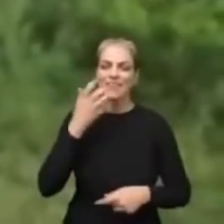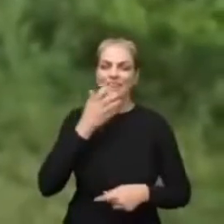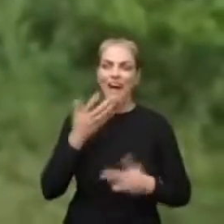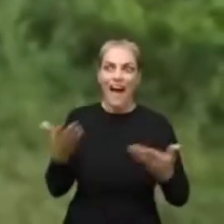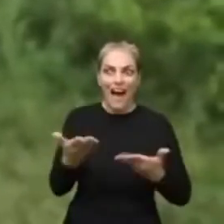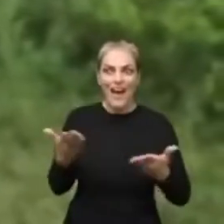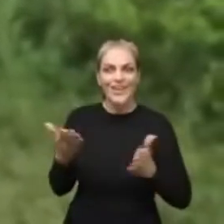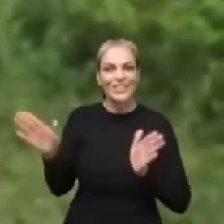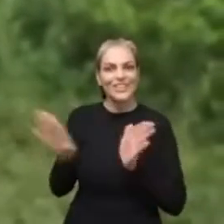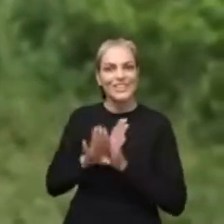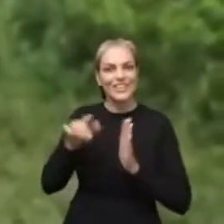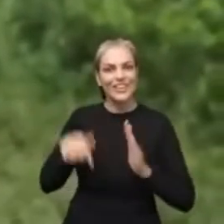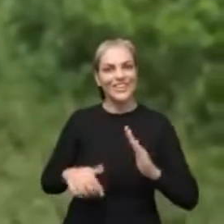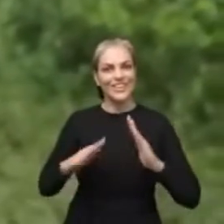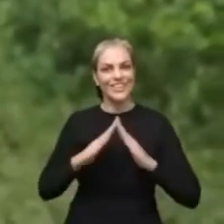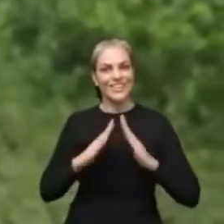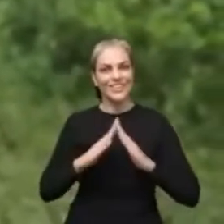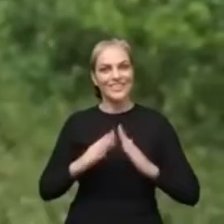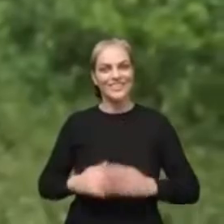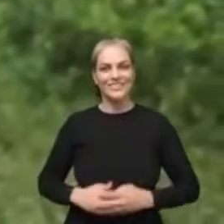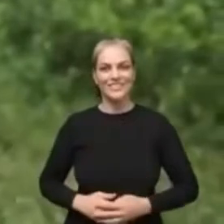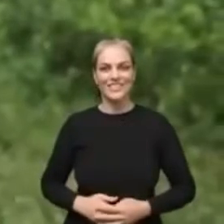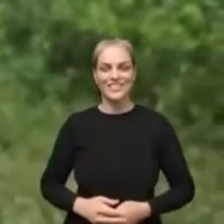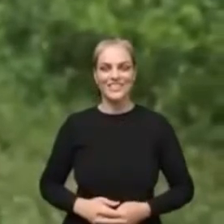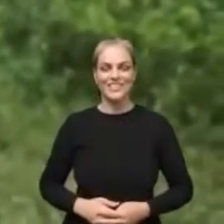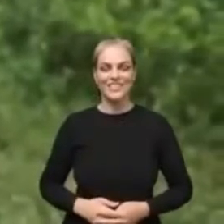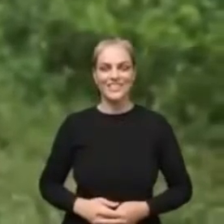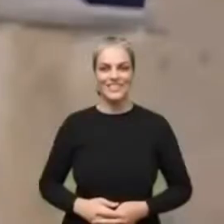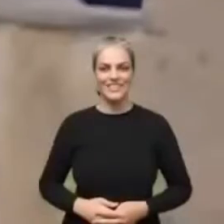levantarei! Eu te levantarei!